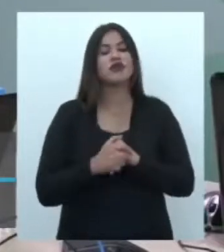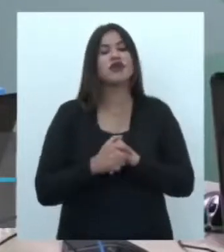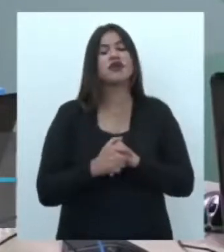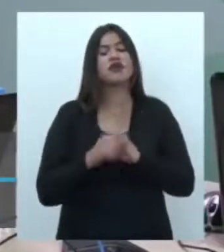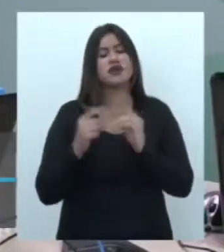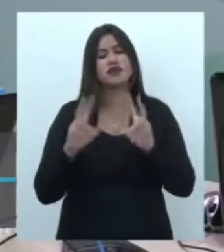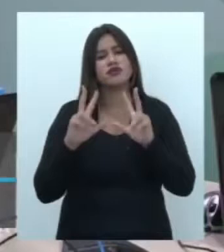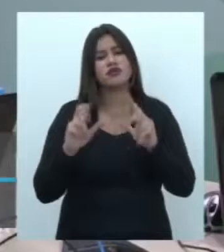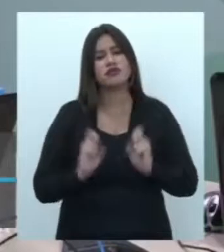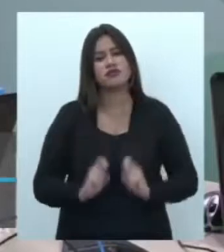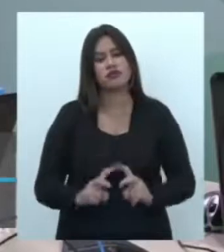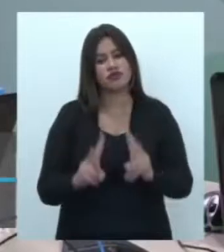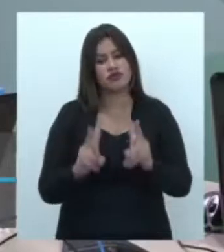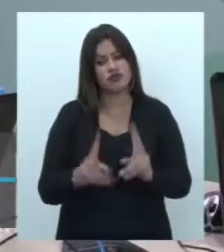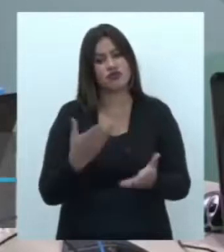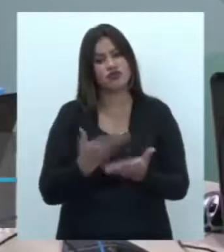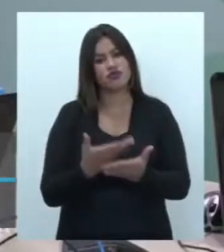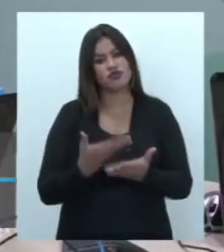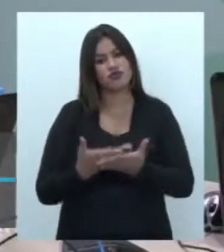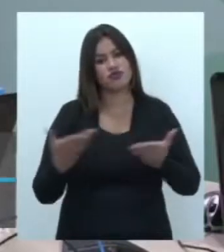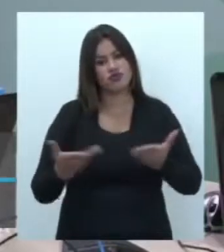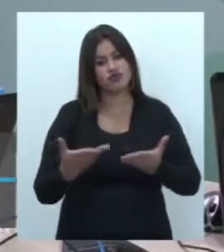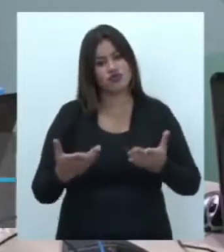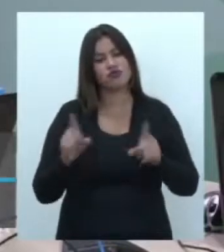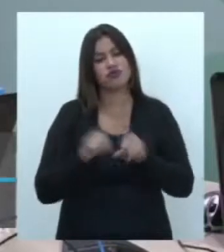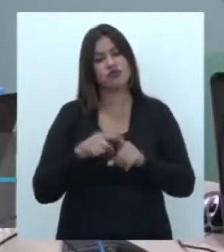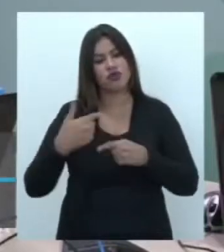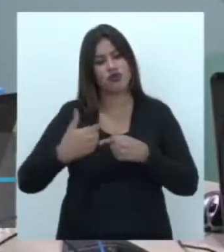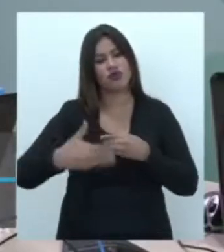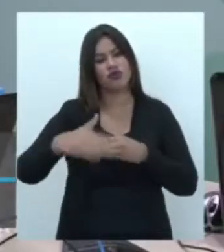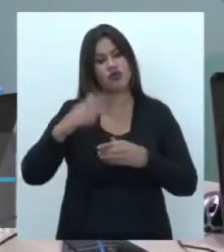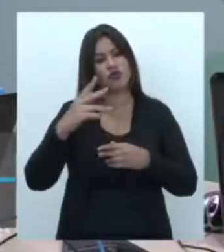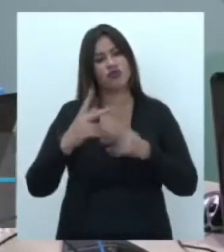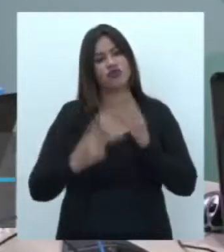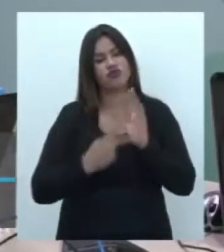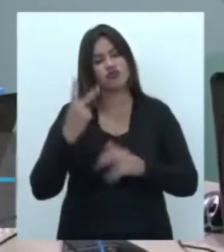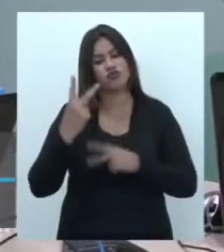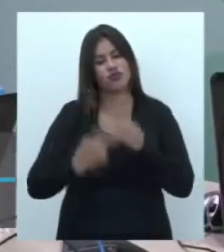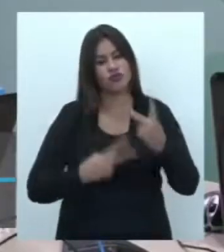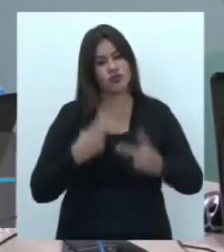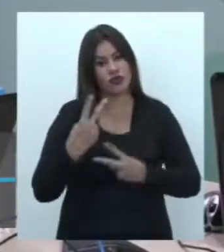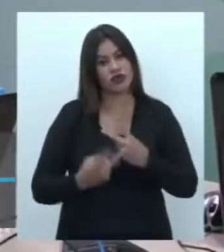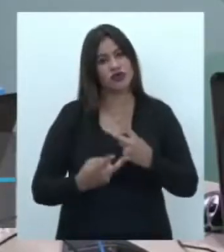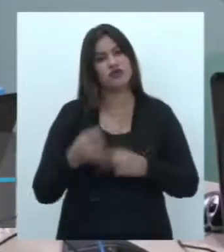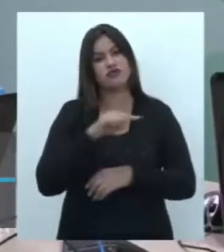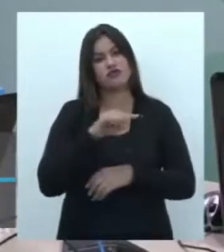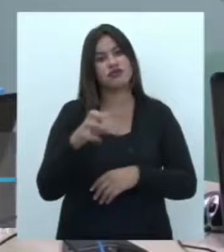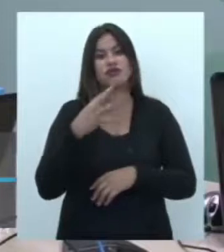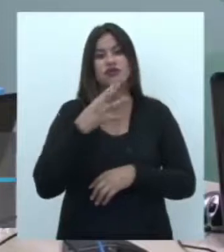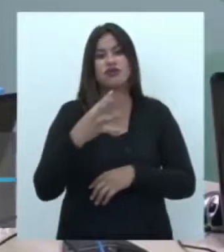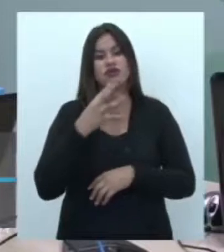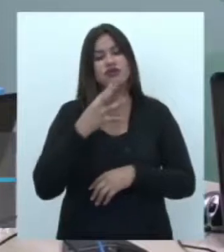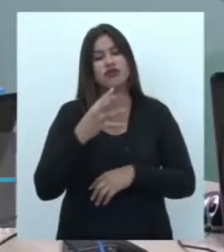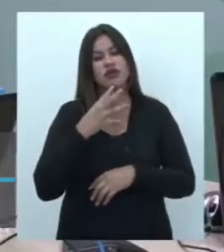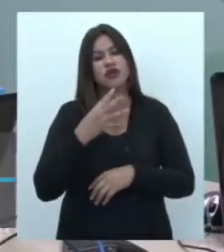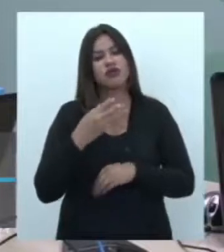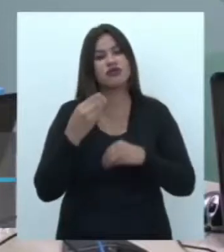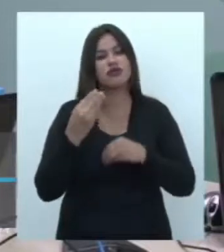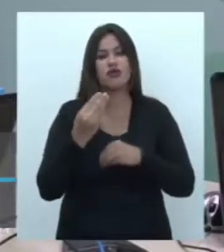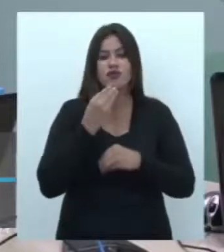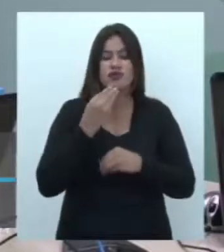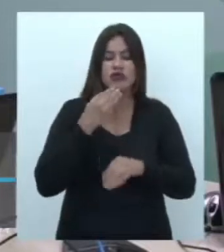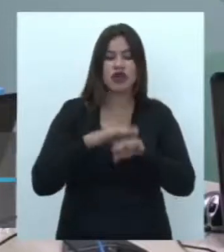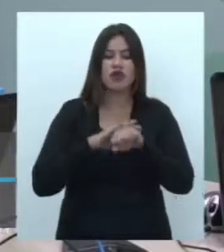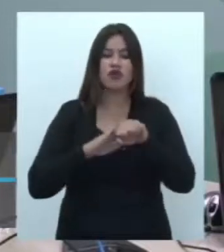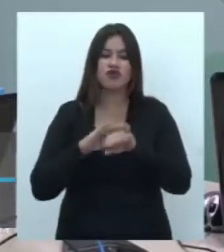continuar conosco durante essa aula, nas próximas aulas desse bimestre, e eu tenho certeza que você já teve a oportunidade de conversar